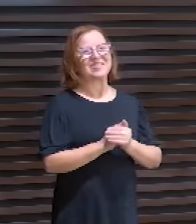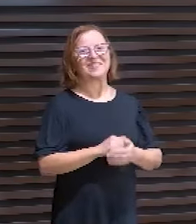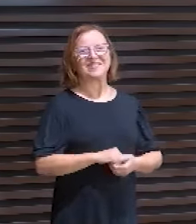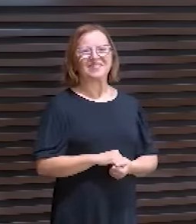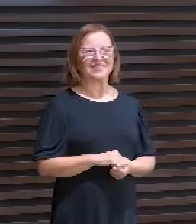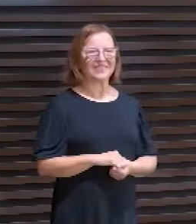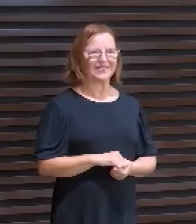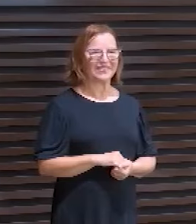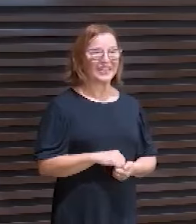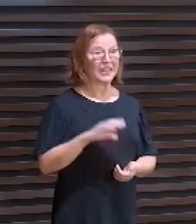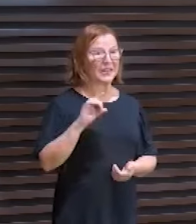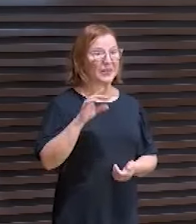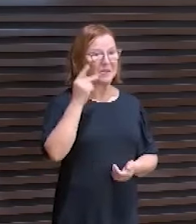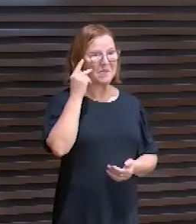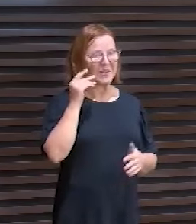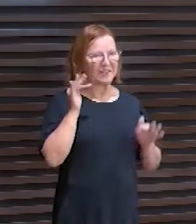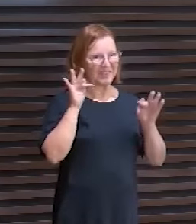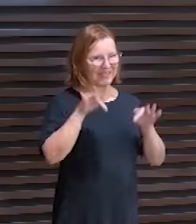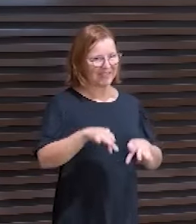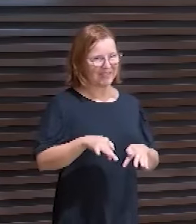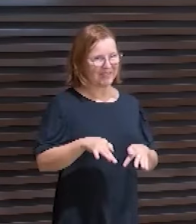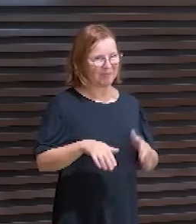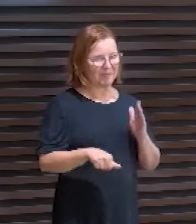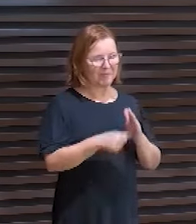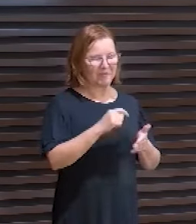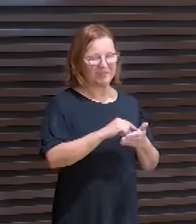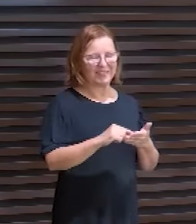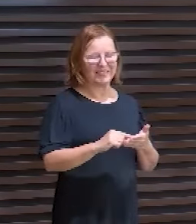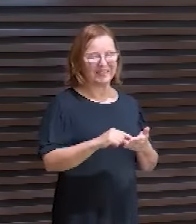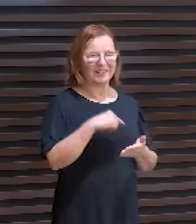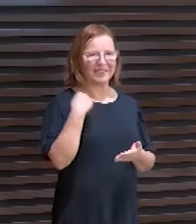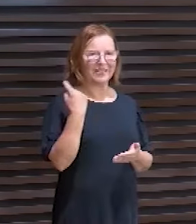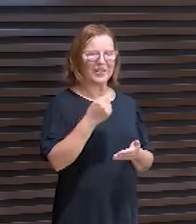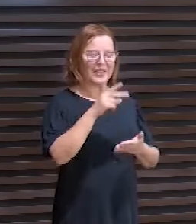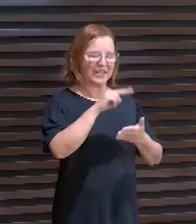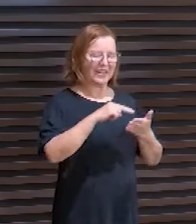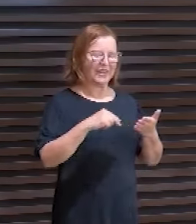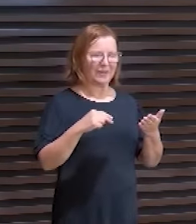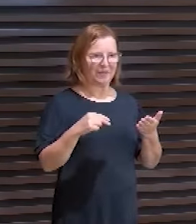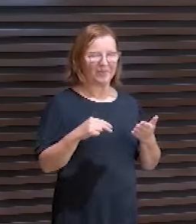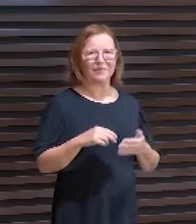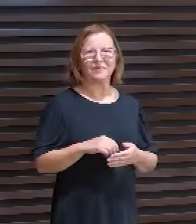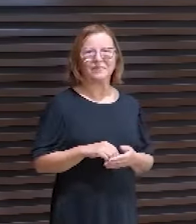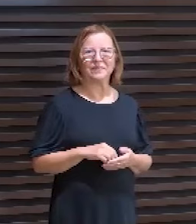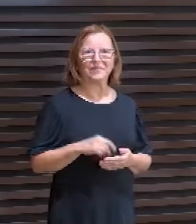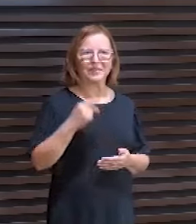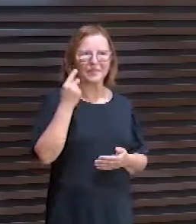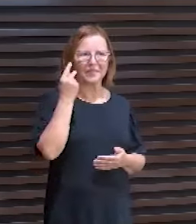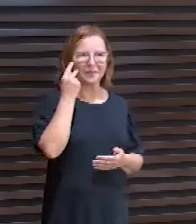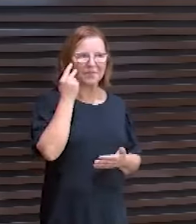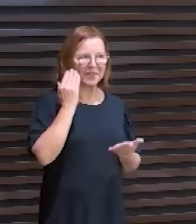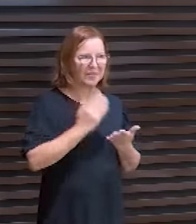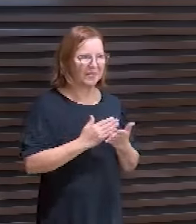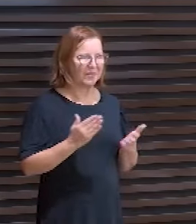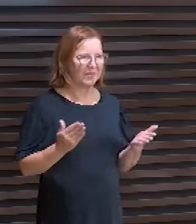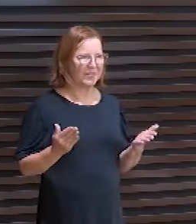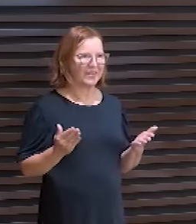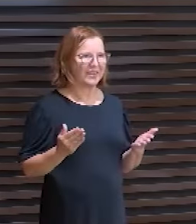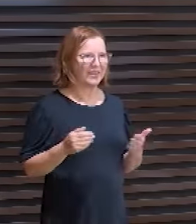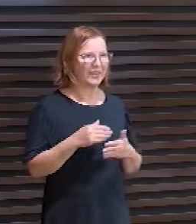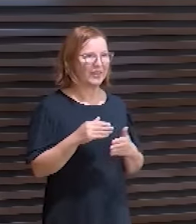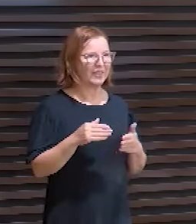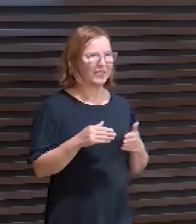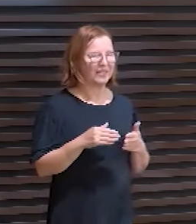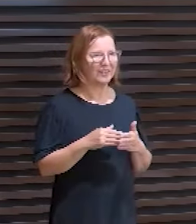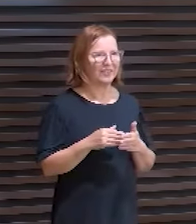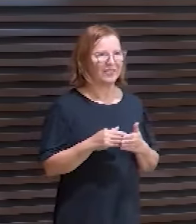então só para finalizar o primeiro Versículo que nós lemos aqui né para fechar tudo que nós